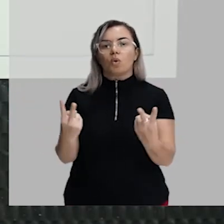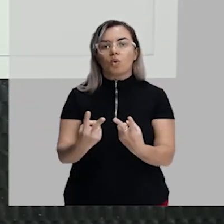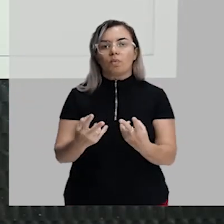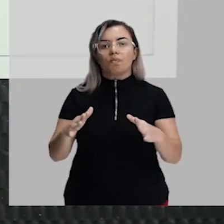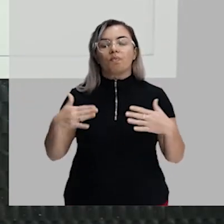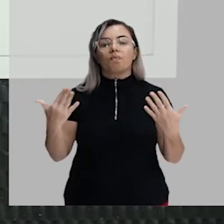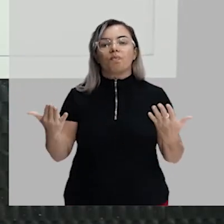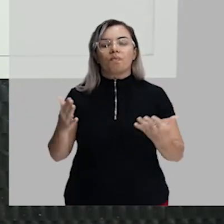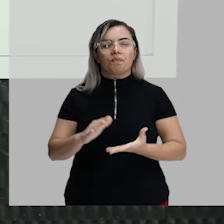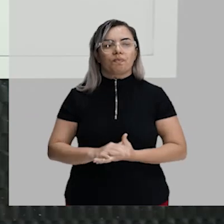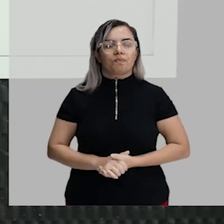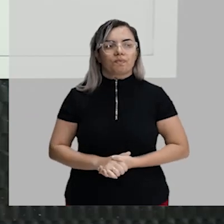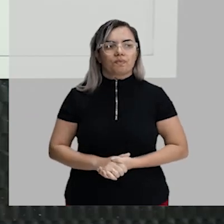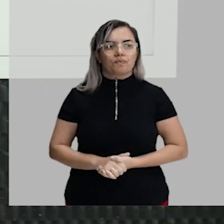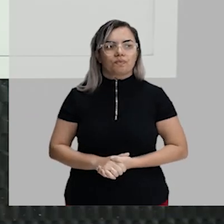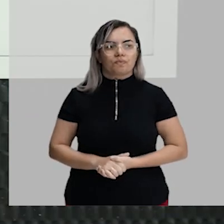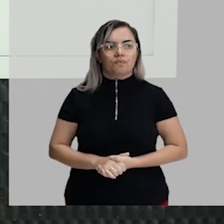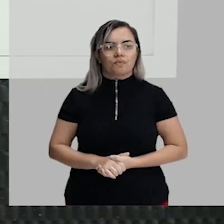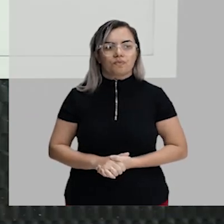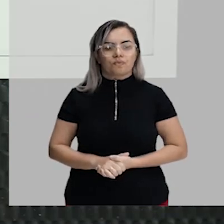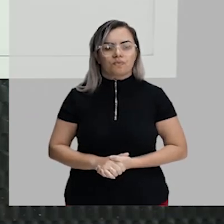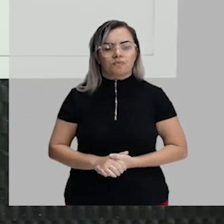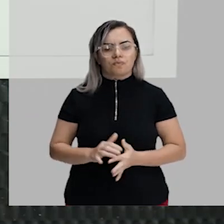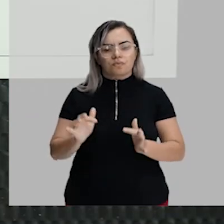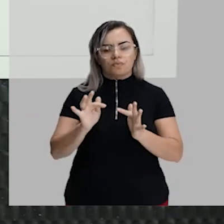com o volume? Muito simples.